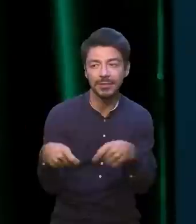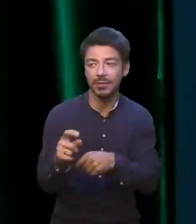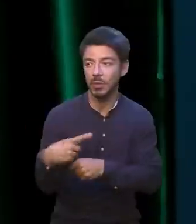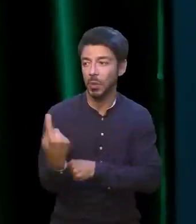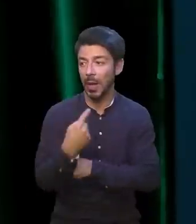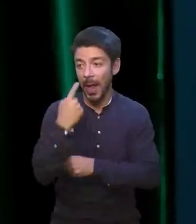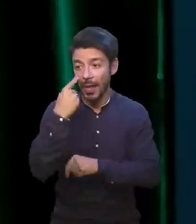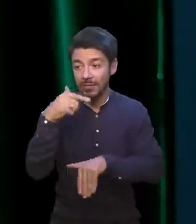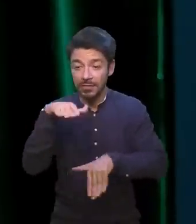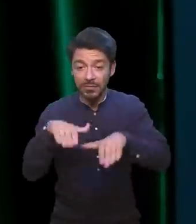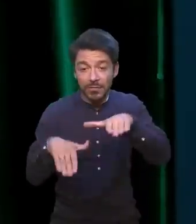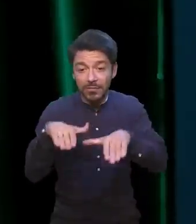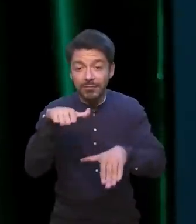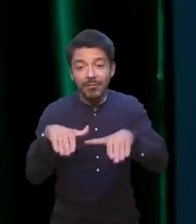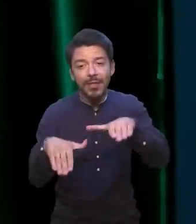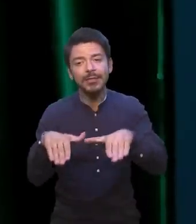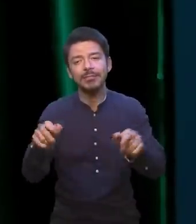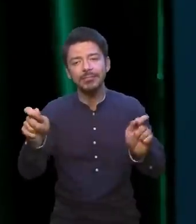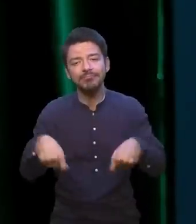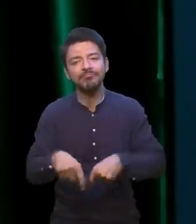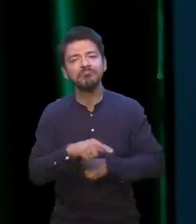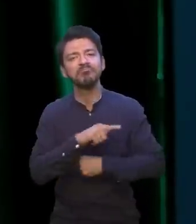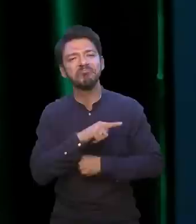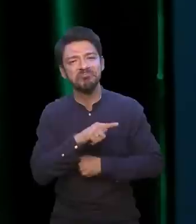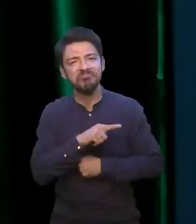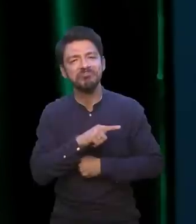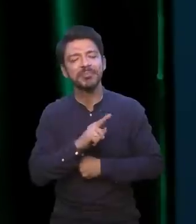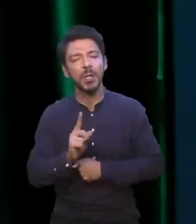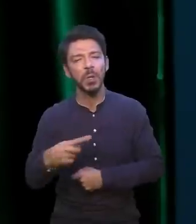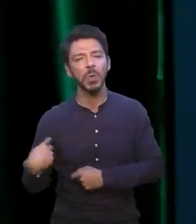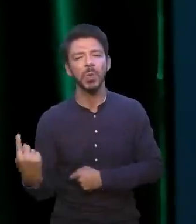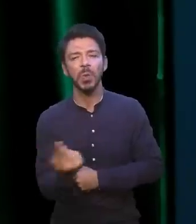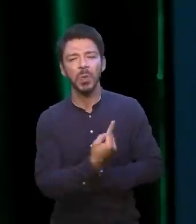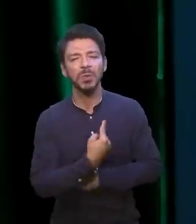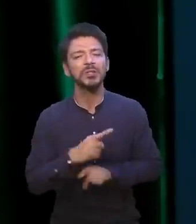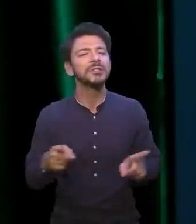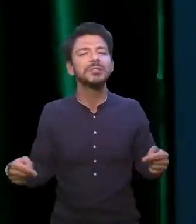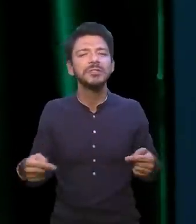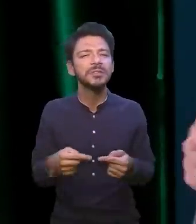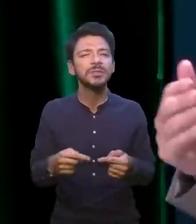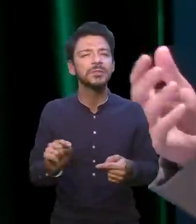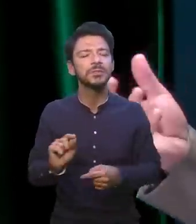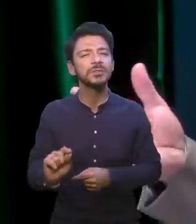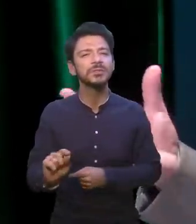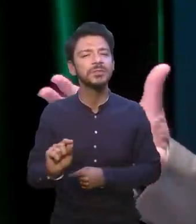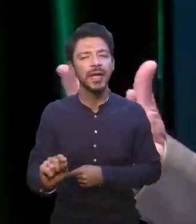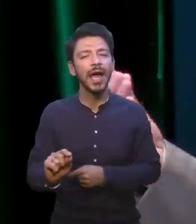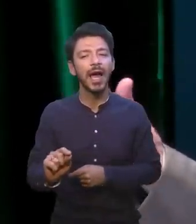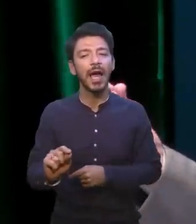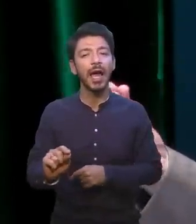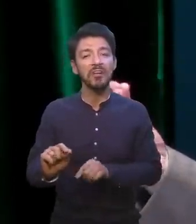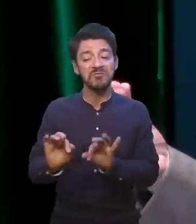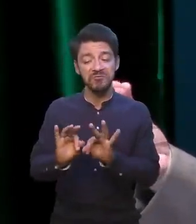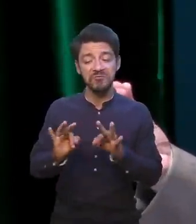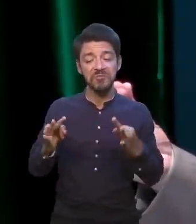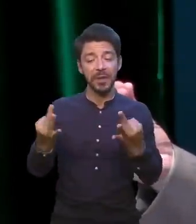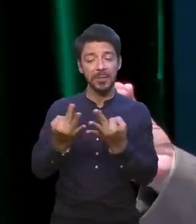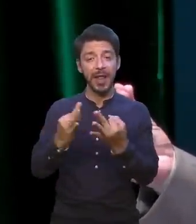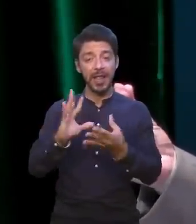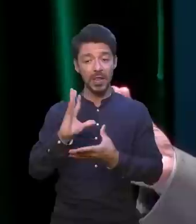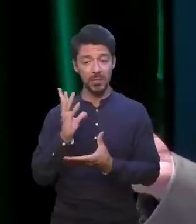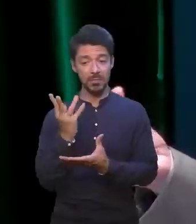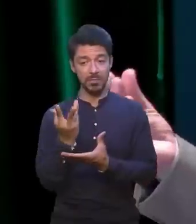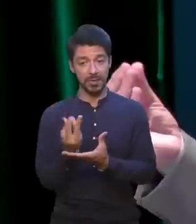talvez tenhamos usado, tenhamos, ou estamos, melhor dizendo, usando muito pouco a família